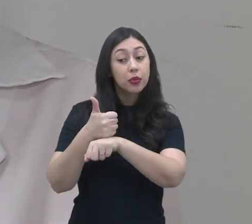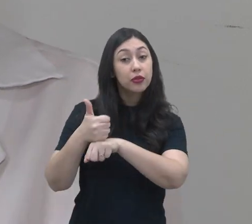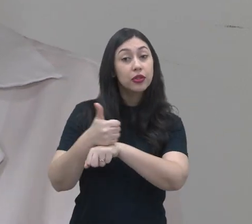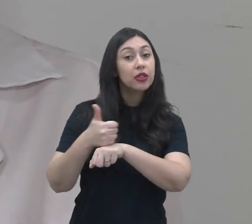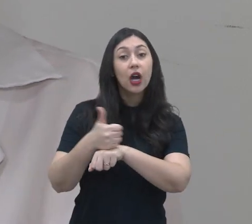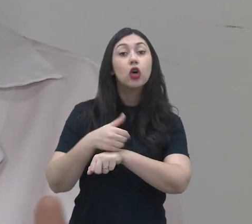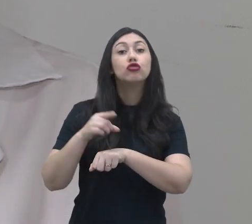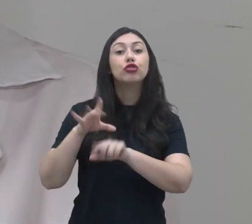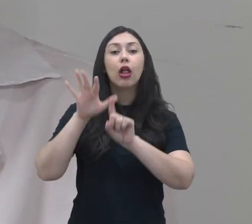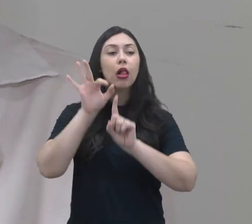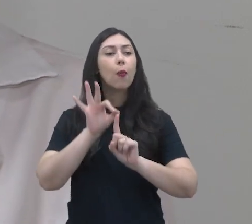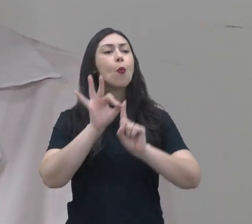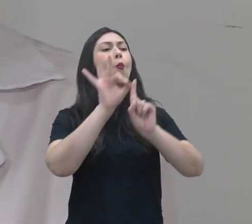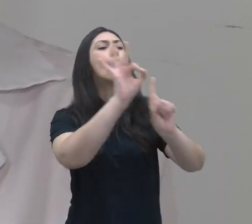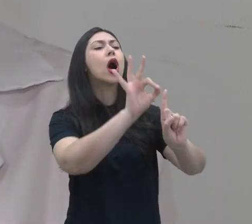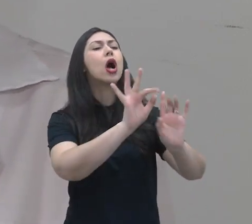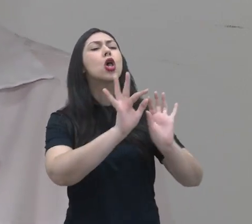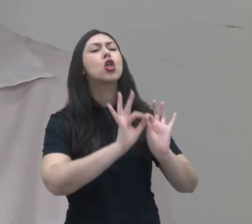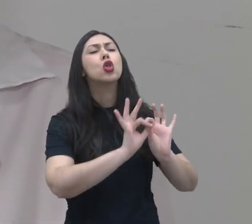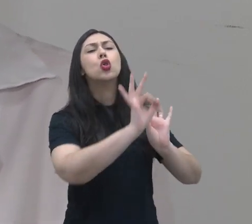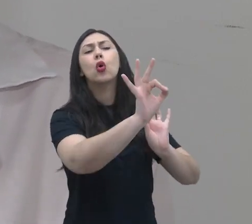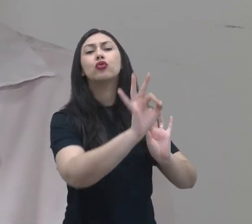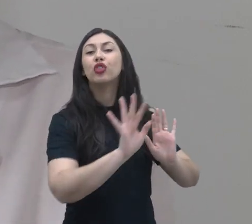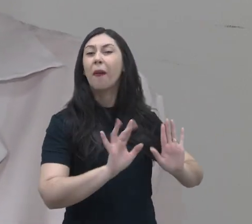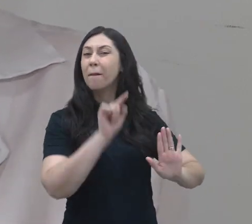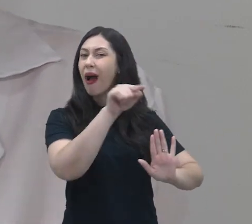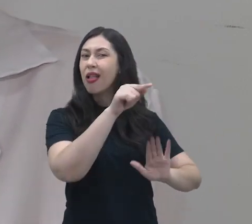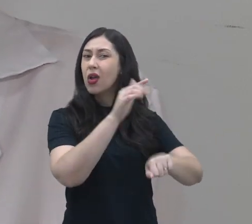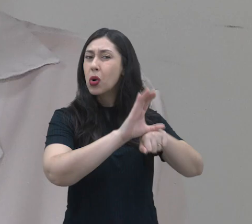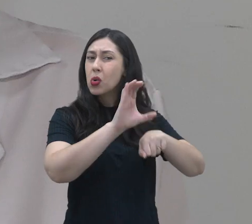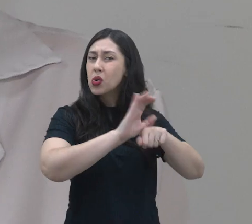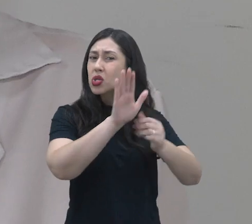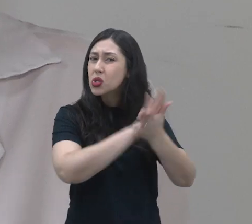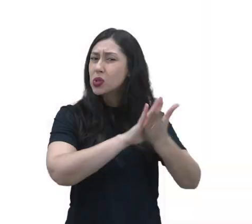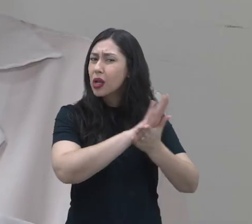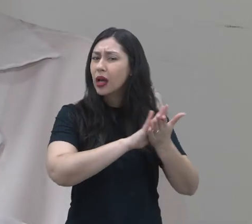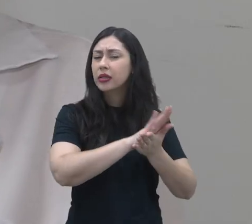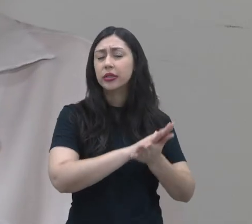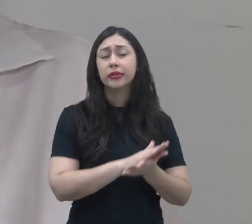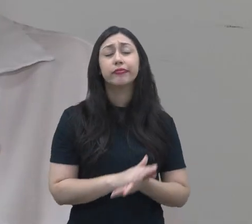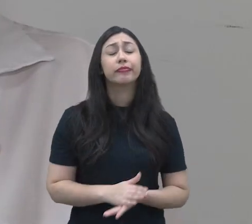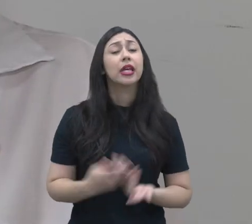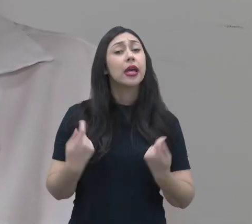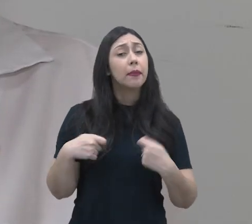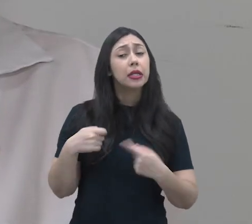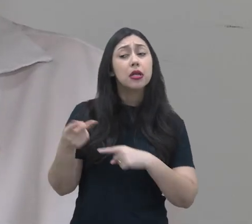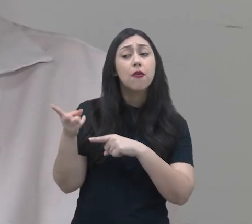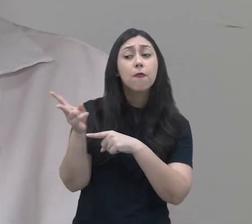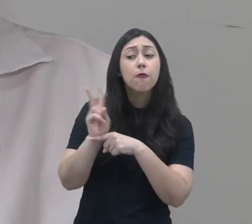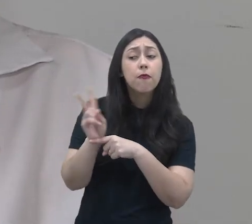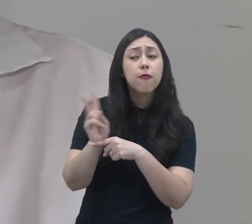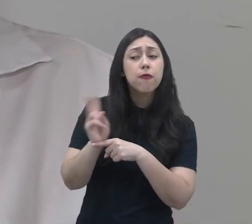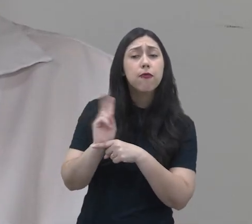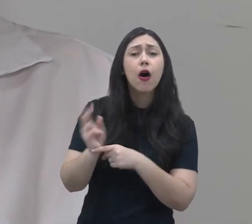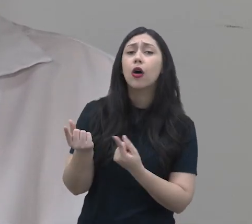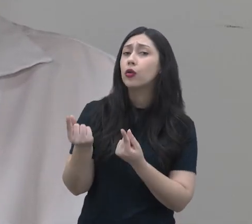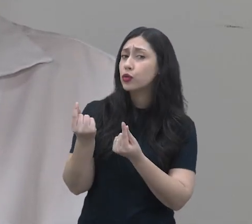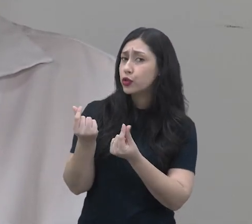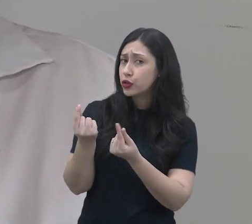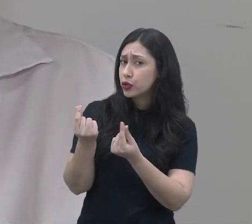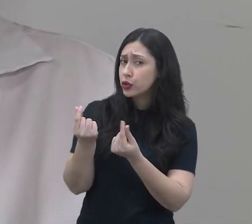esses profissionais, não adianta você mandar ele para o interior do país e ele nunca ter uma reciclagem. O dinheiro tem que ser melhor